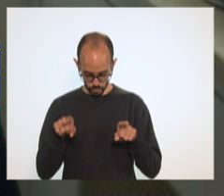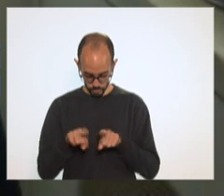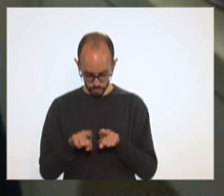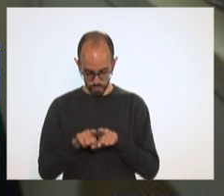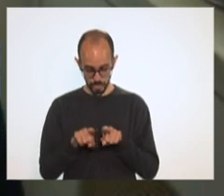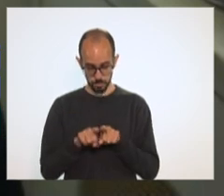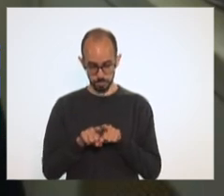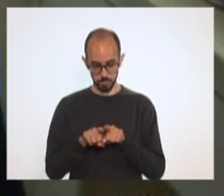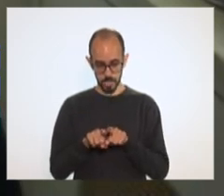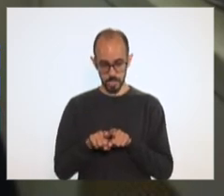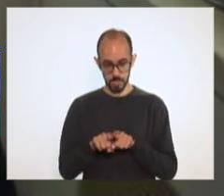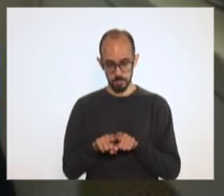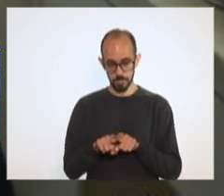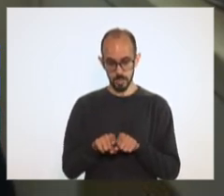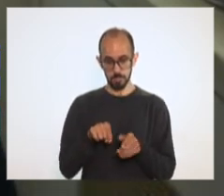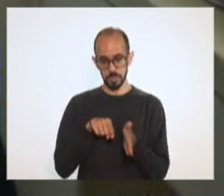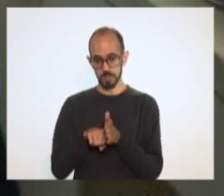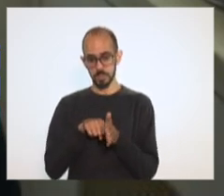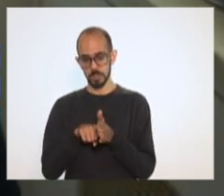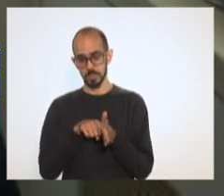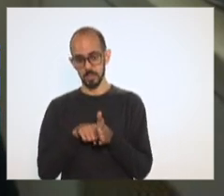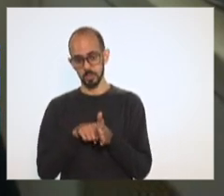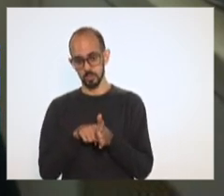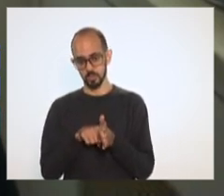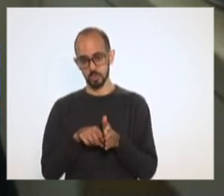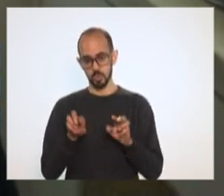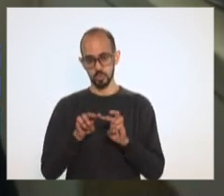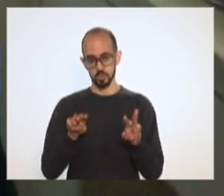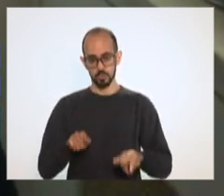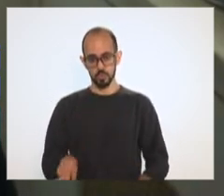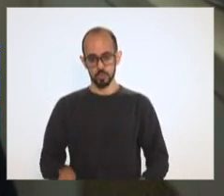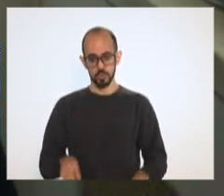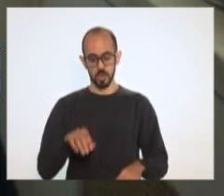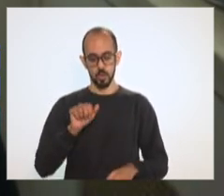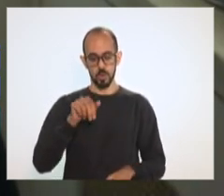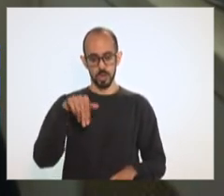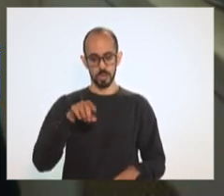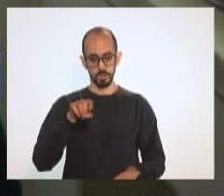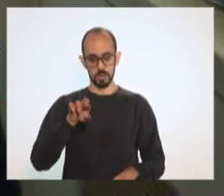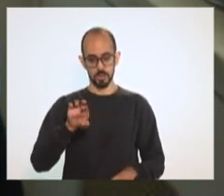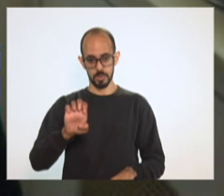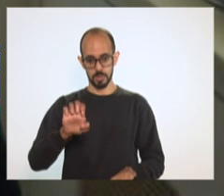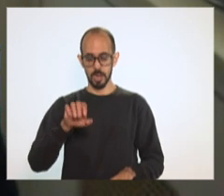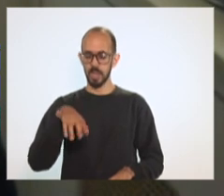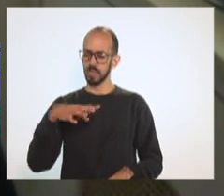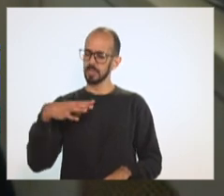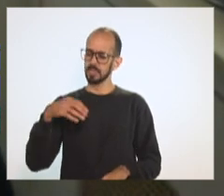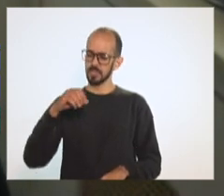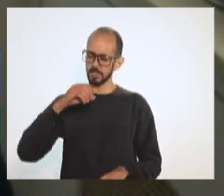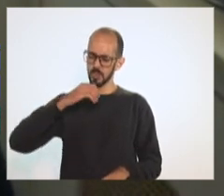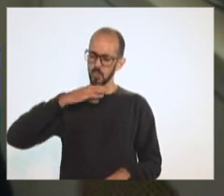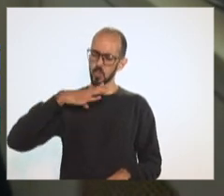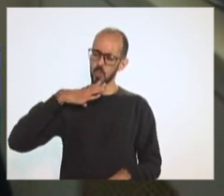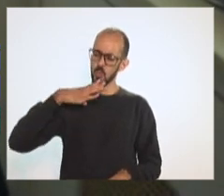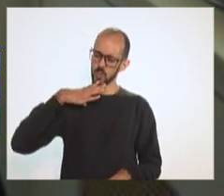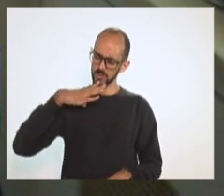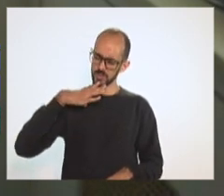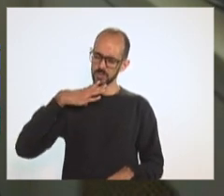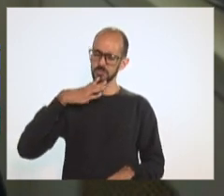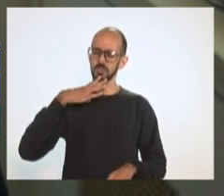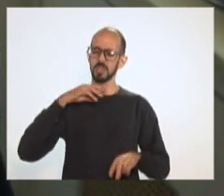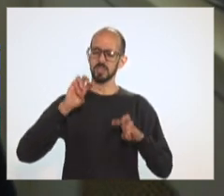museólogo André Angulo profundo conhecedor de museologia